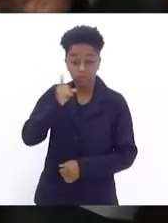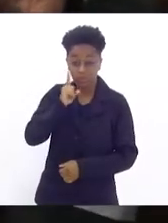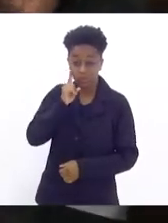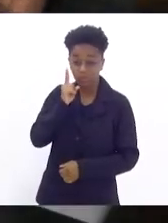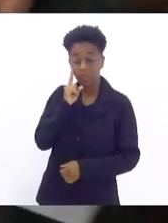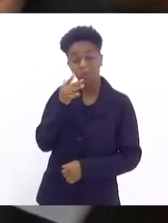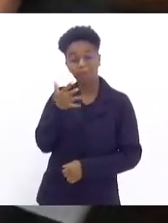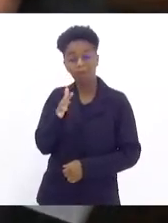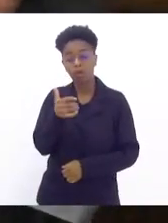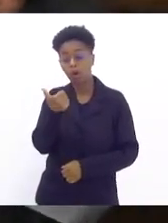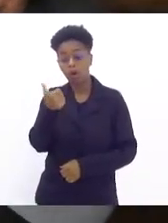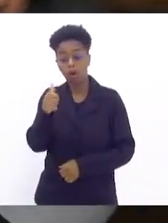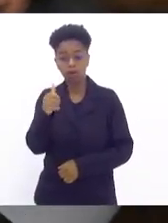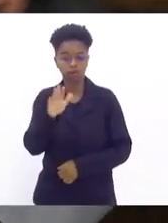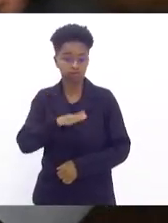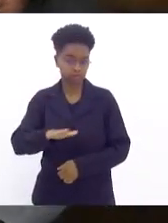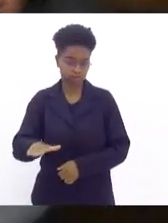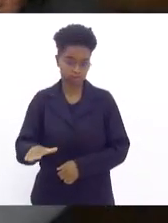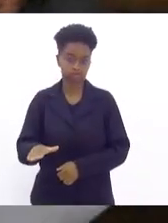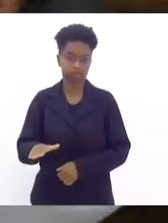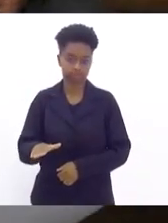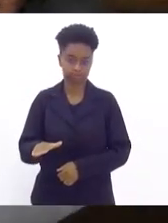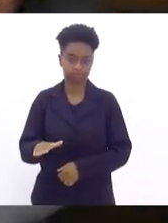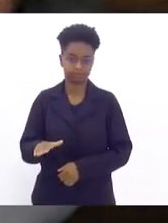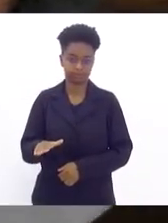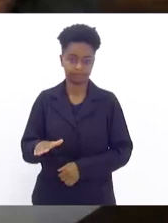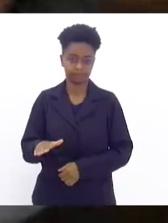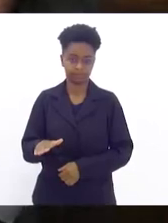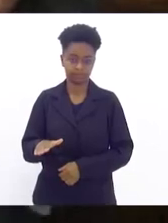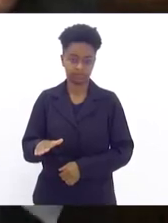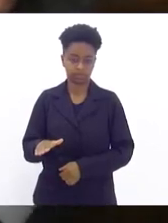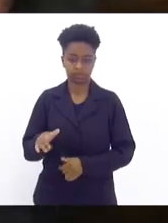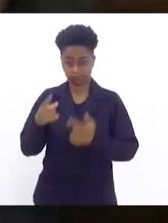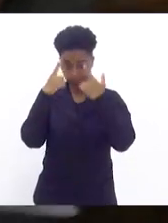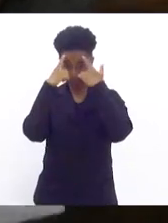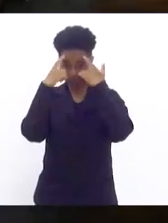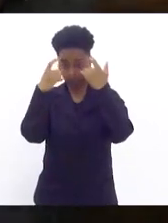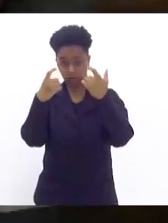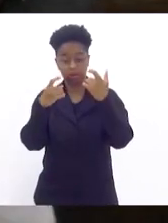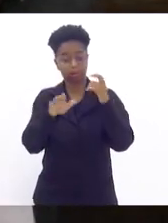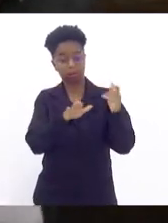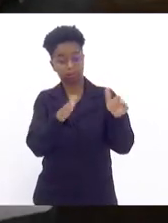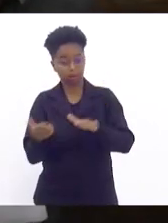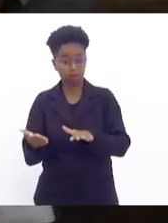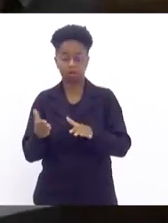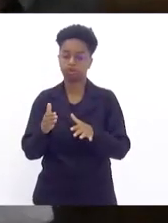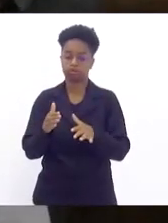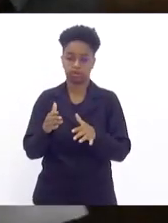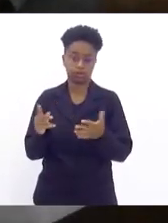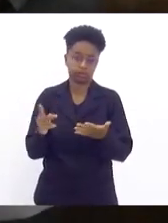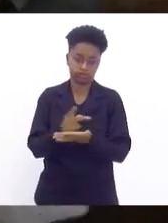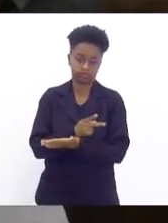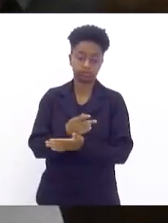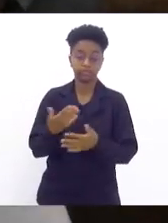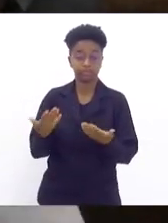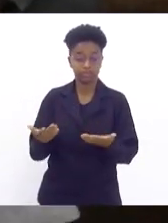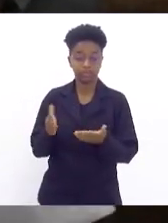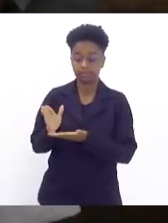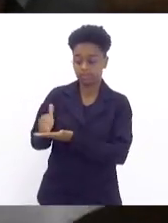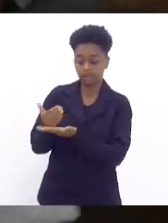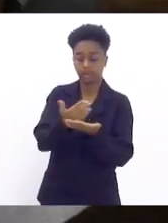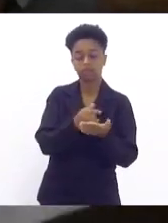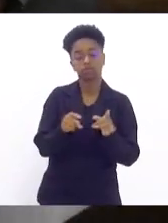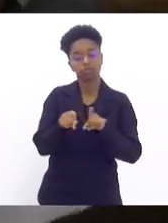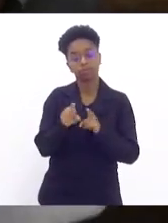são cerca de 11 crianças que são violentadas do seu direito à Vida dados inclusive aqui do